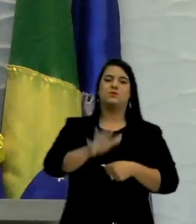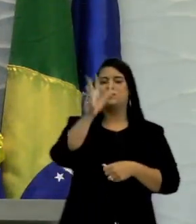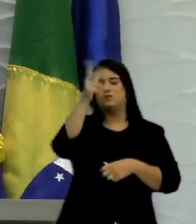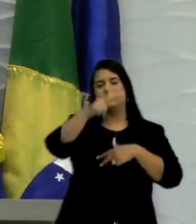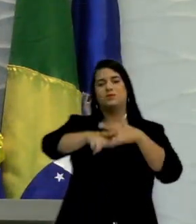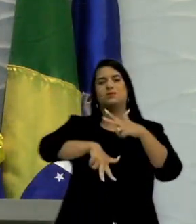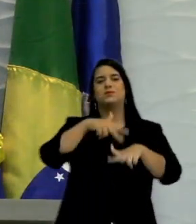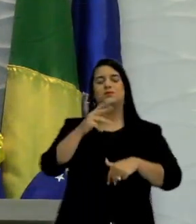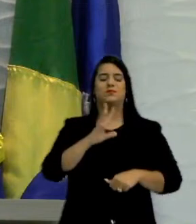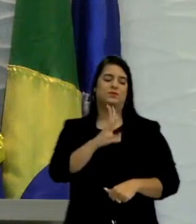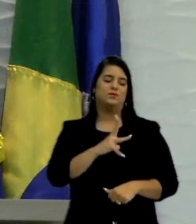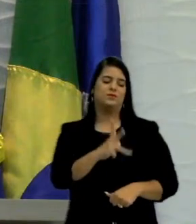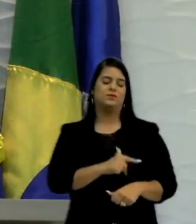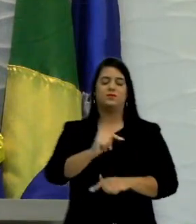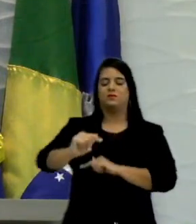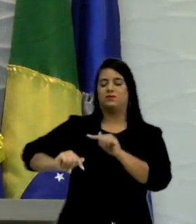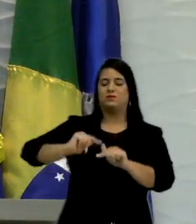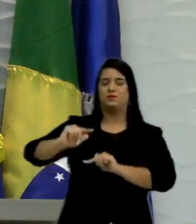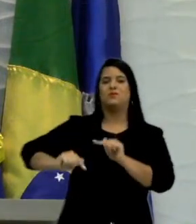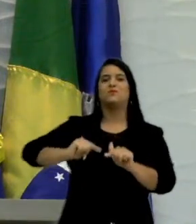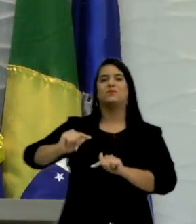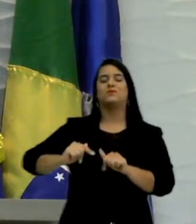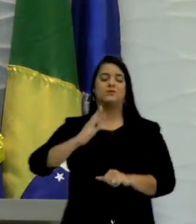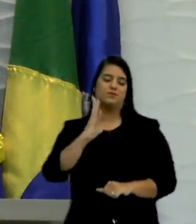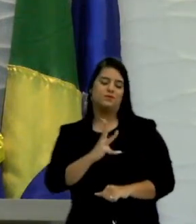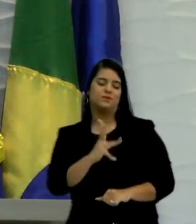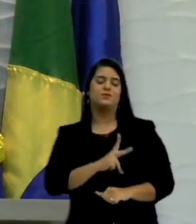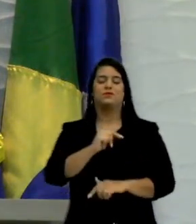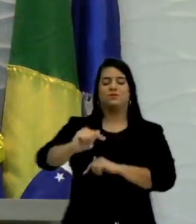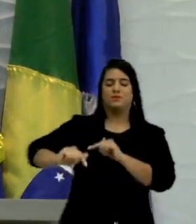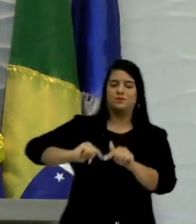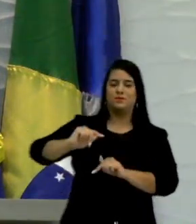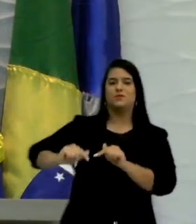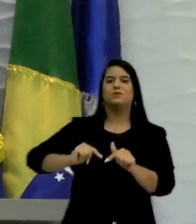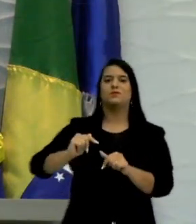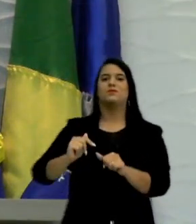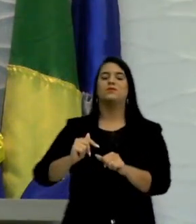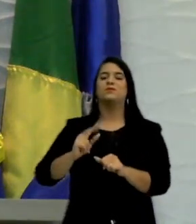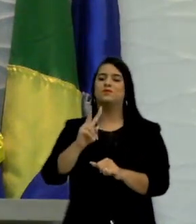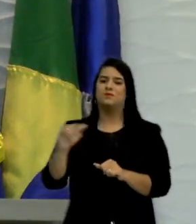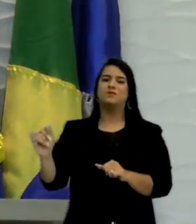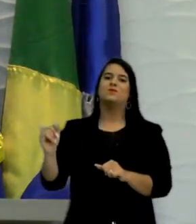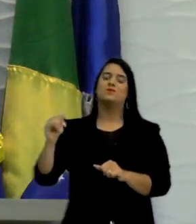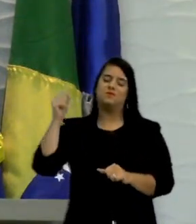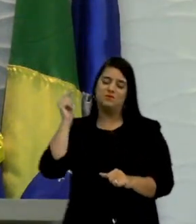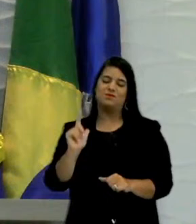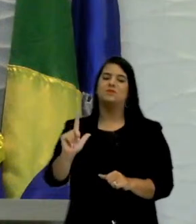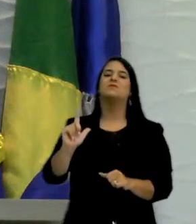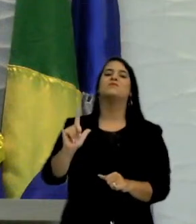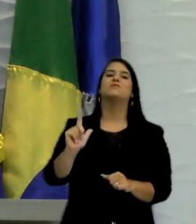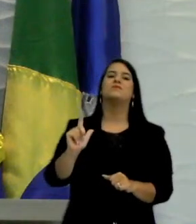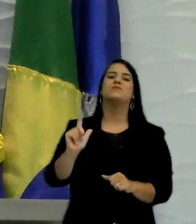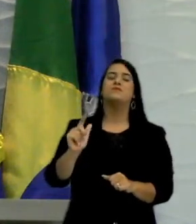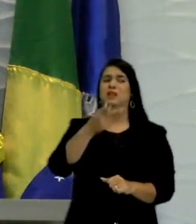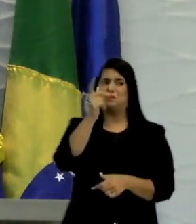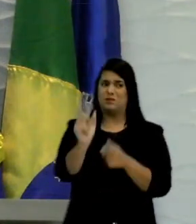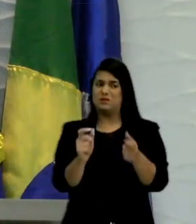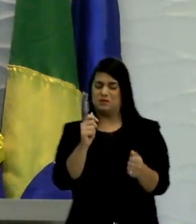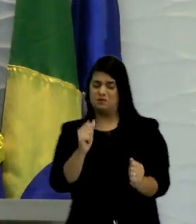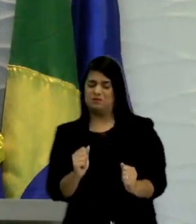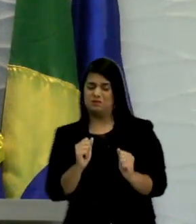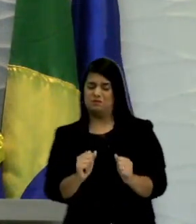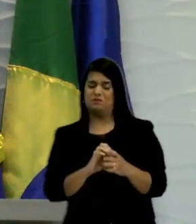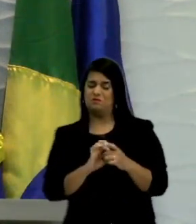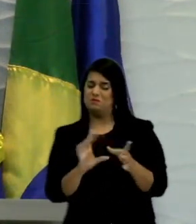o slogan do amor e do trabalho. E o amor, o trabalho, vai vencer aqueles que acham que pode comprar todo mundo